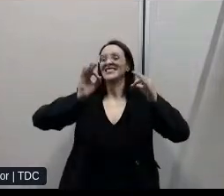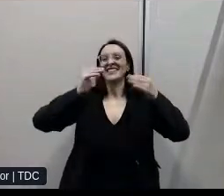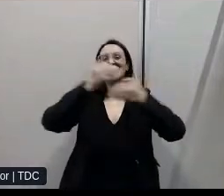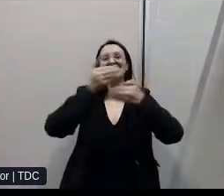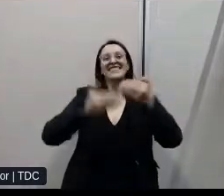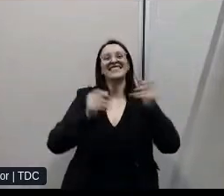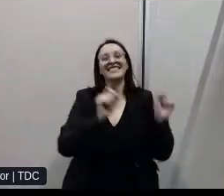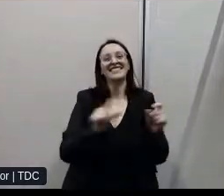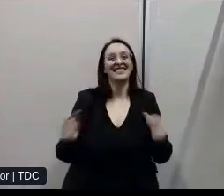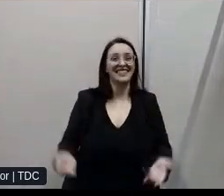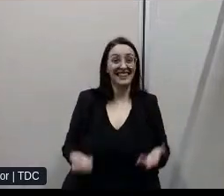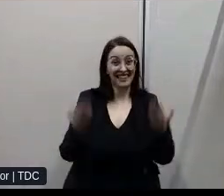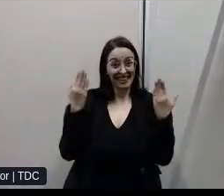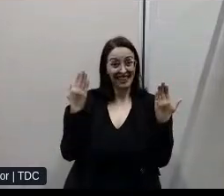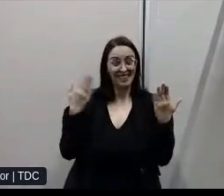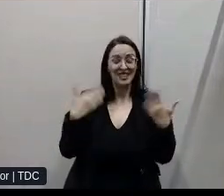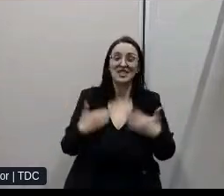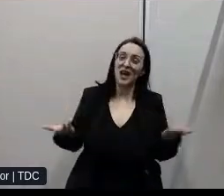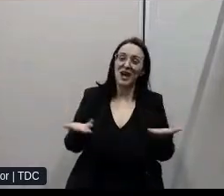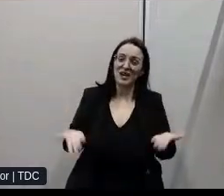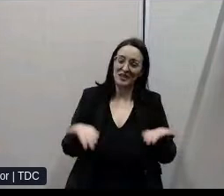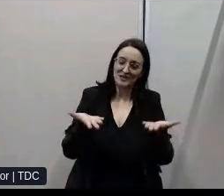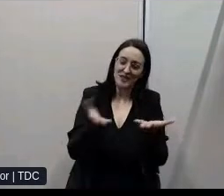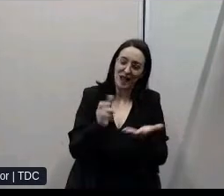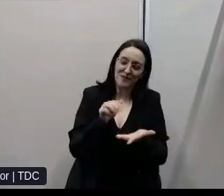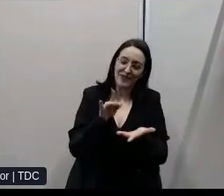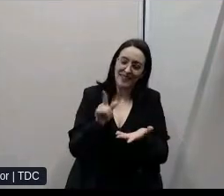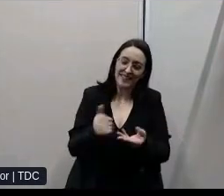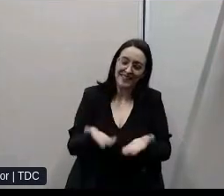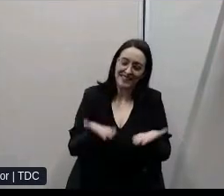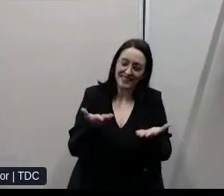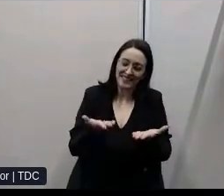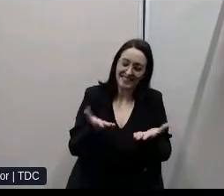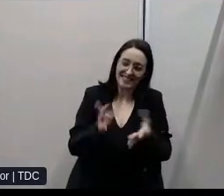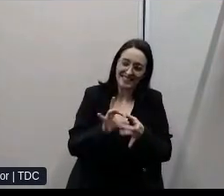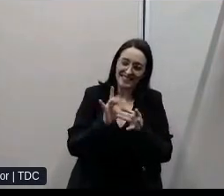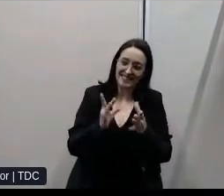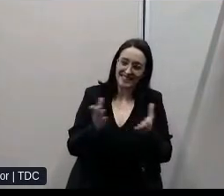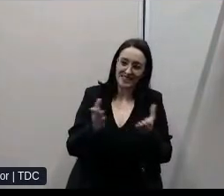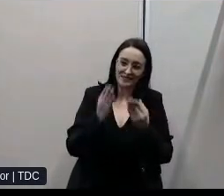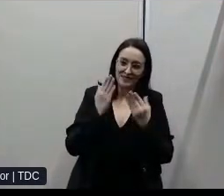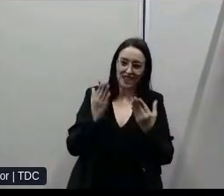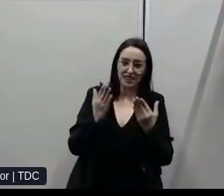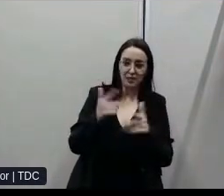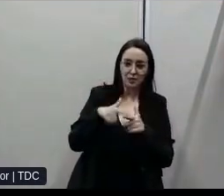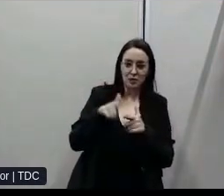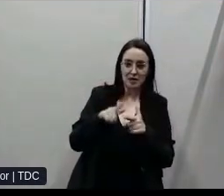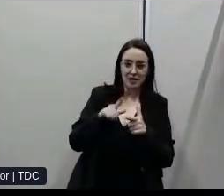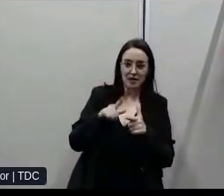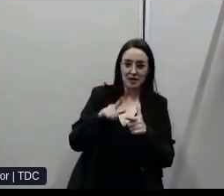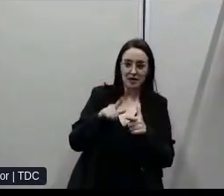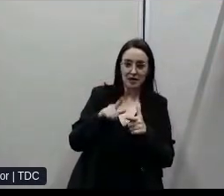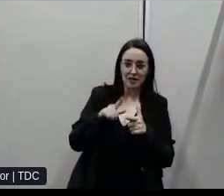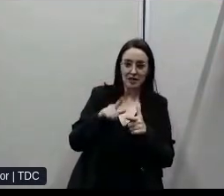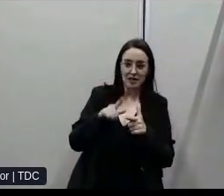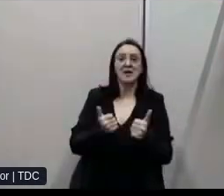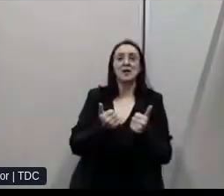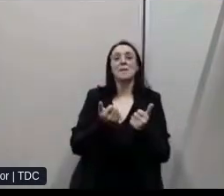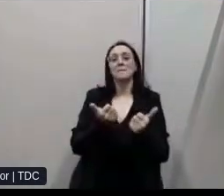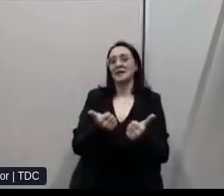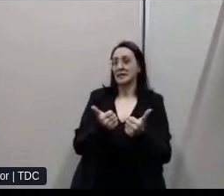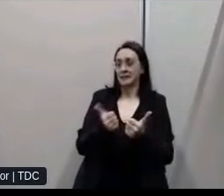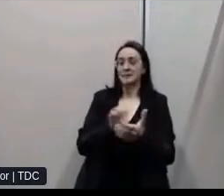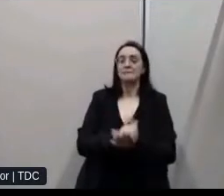temos os slides na tela e eu vou deixar o palco para a Amanda, viu, gente? Obrigada. Tem um controlinho para eu poder passar os slides? Ele vai passar para você.